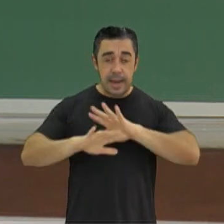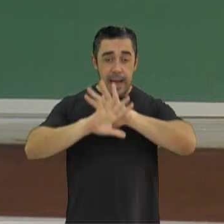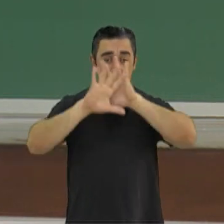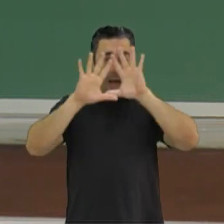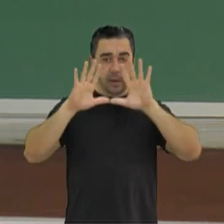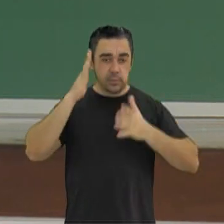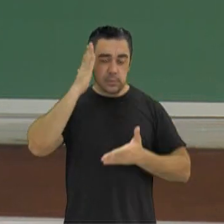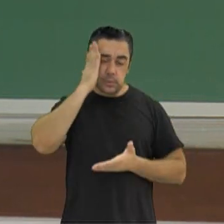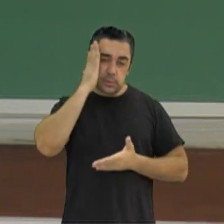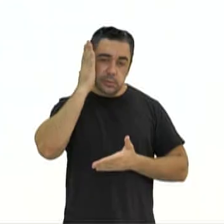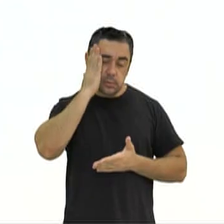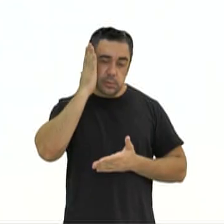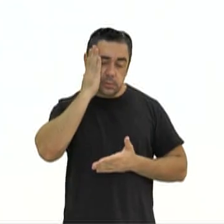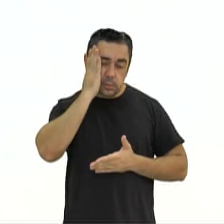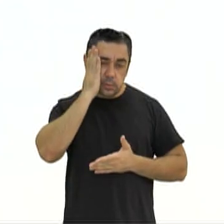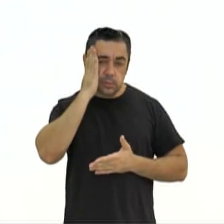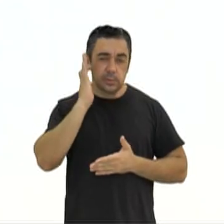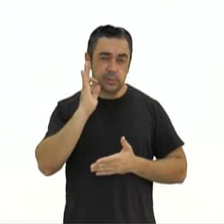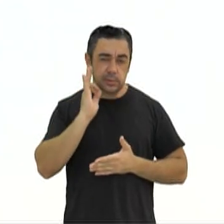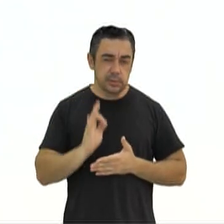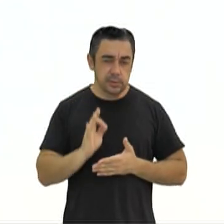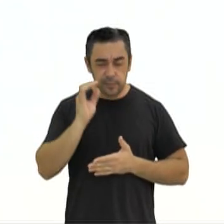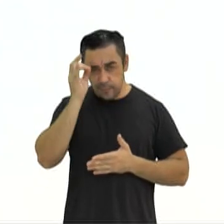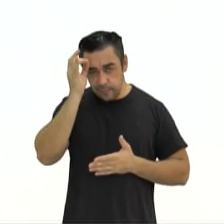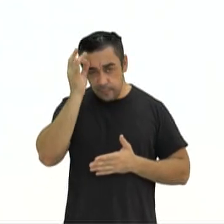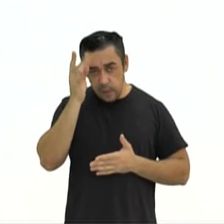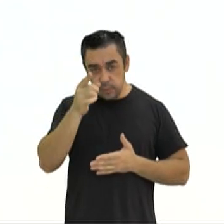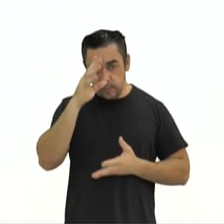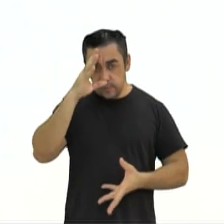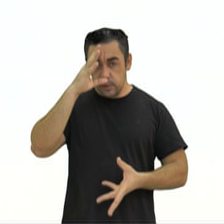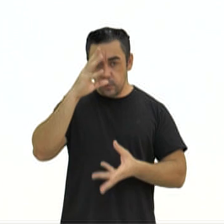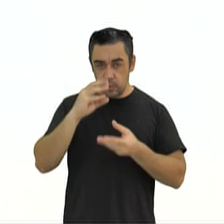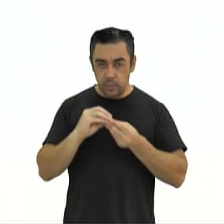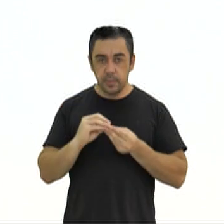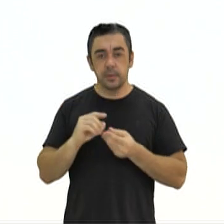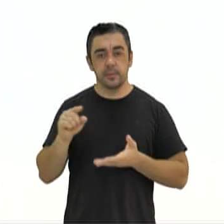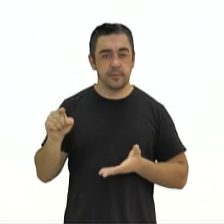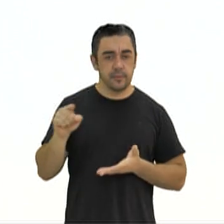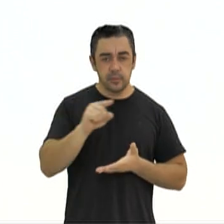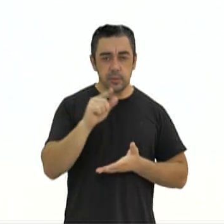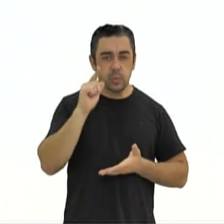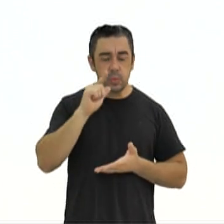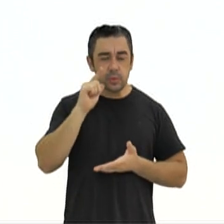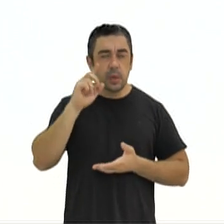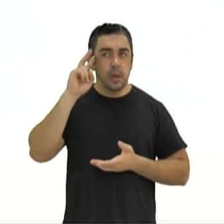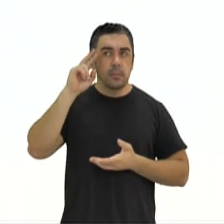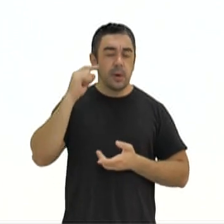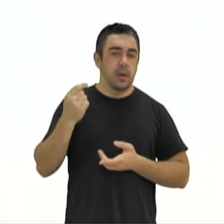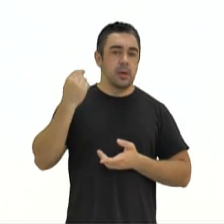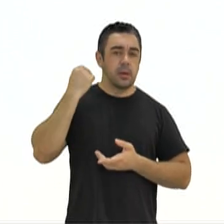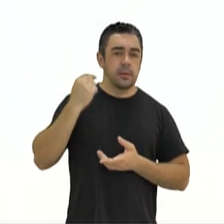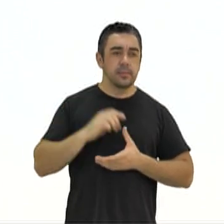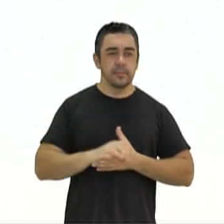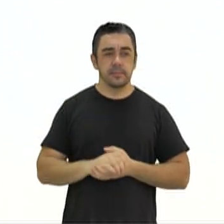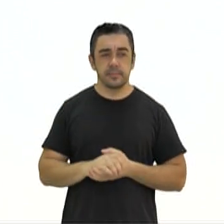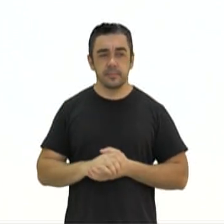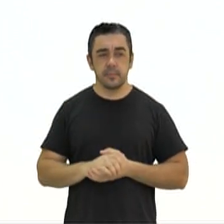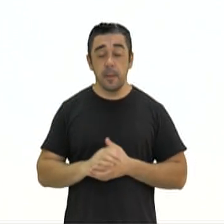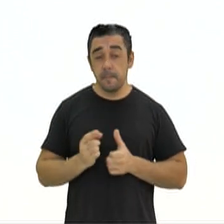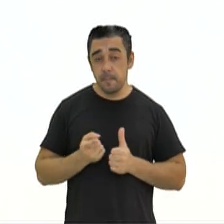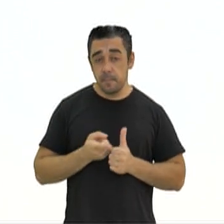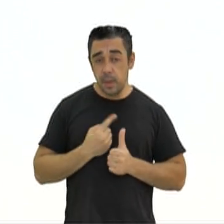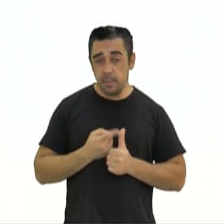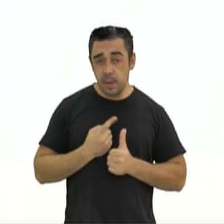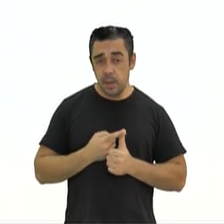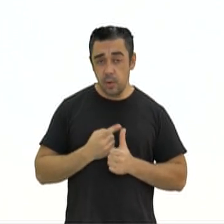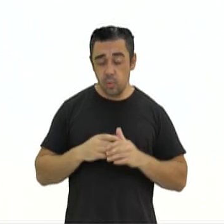muito transparente, muito fácil para você estar acessando a sua memória e fazer os exercícios. Primeiro, o